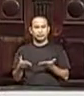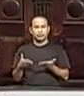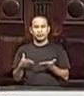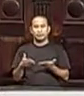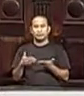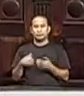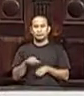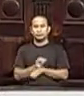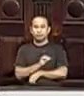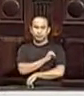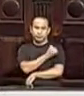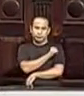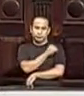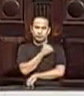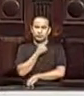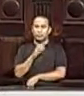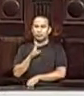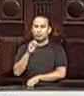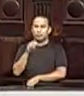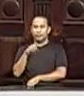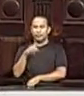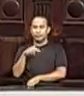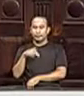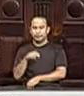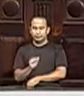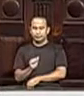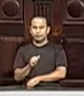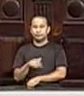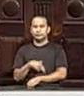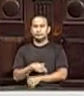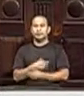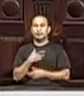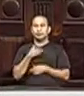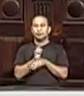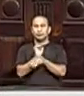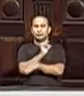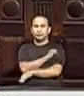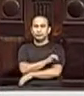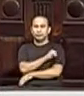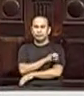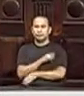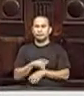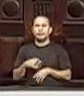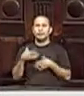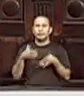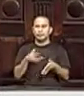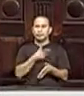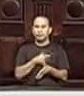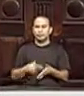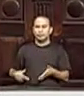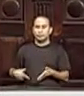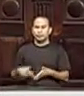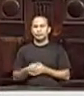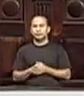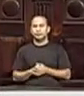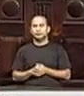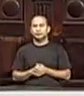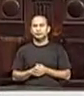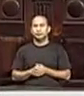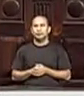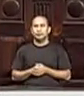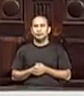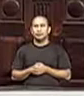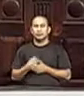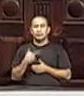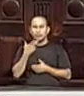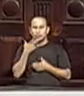no Estado do Rio de Janeiro, o INEPAC, no âmbito do Estado do Rio de Janeiro, esteve aqui o seu presidente, e o Instituto Rio Patrimônio